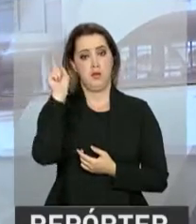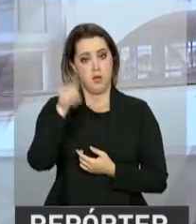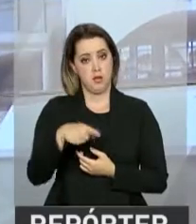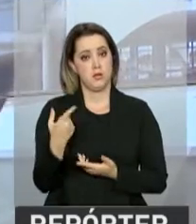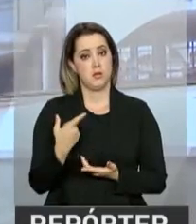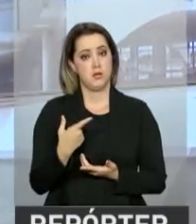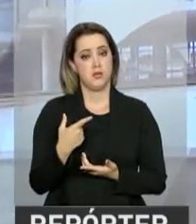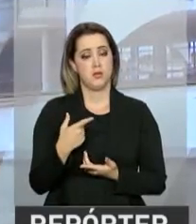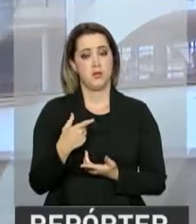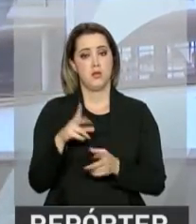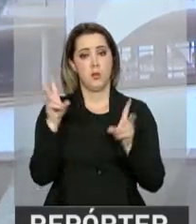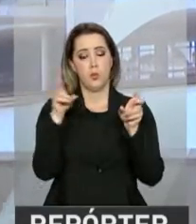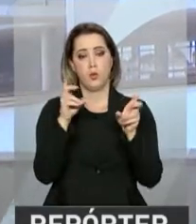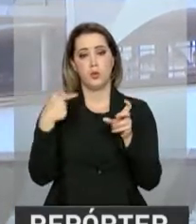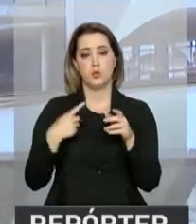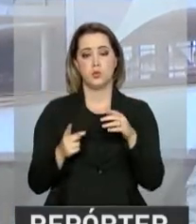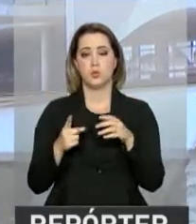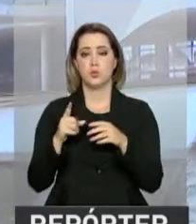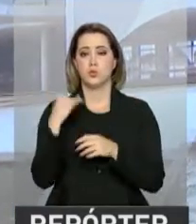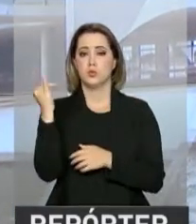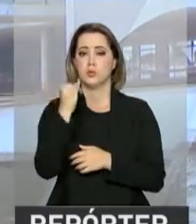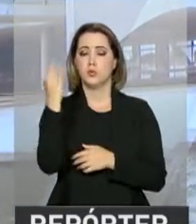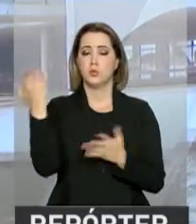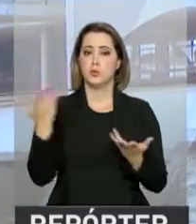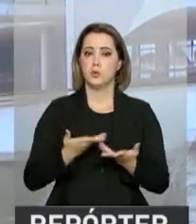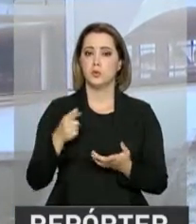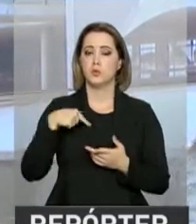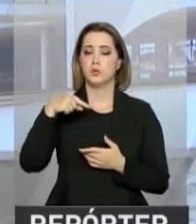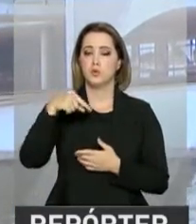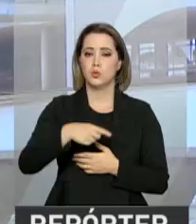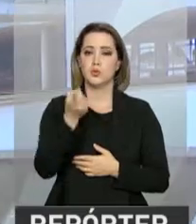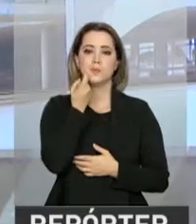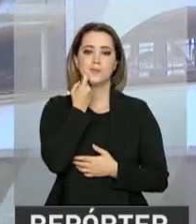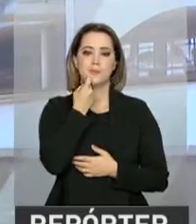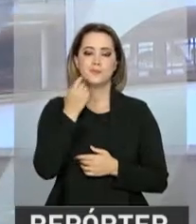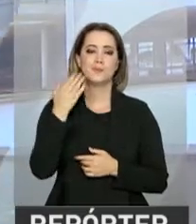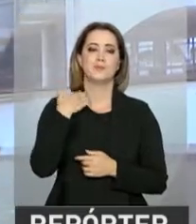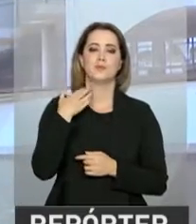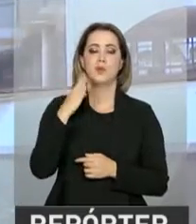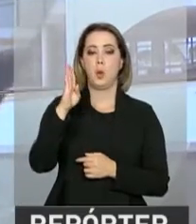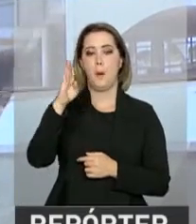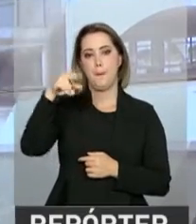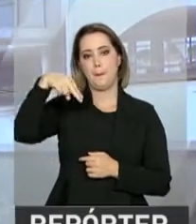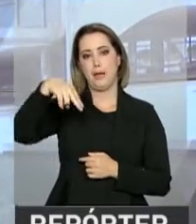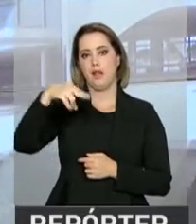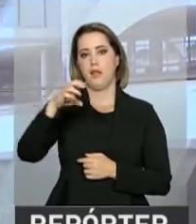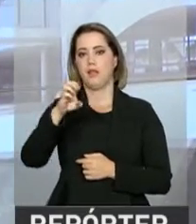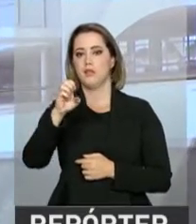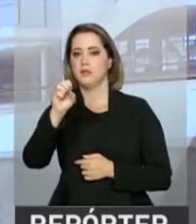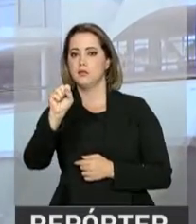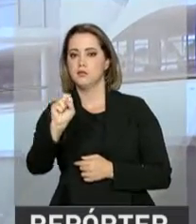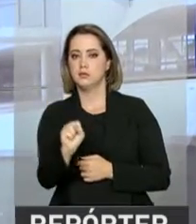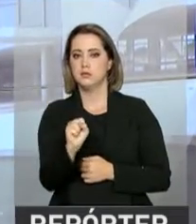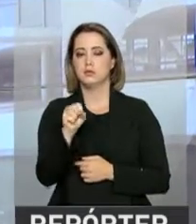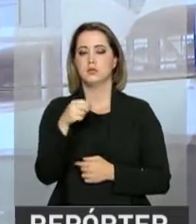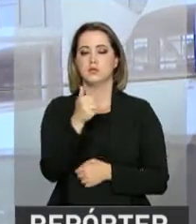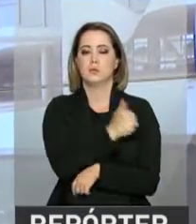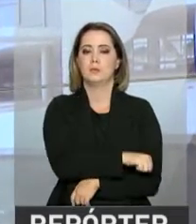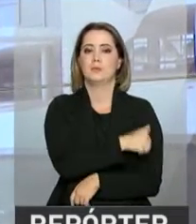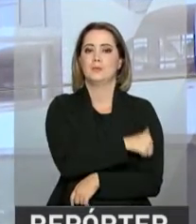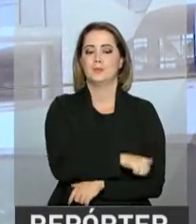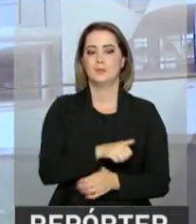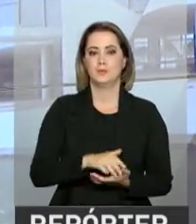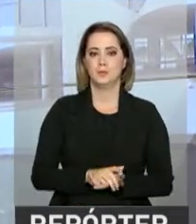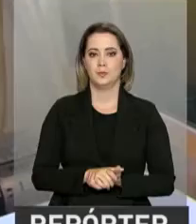Esse foi o assunto central de um seminário promovido nesta sexta-feira pelo Banco Nacional de Desenvolvimento Econômico e Social no Rio